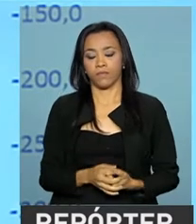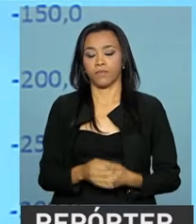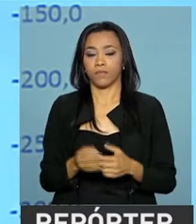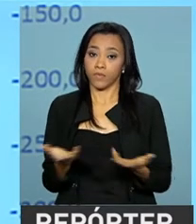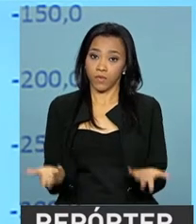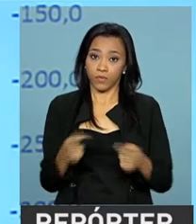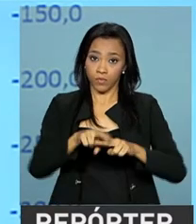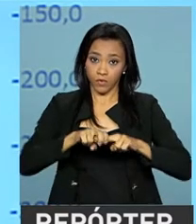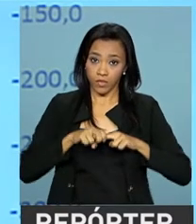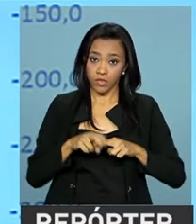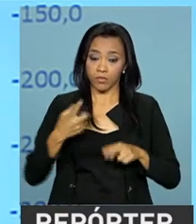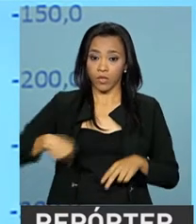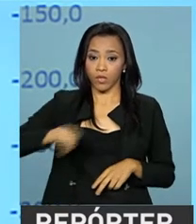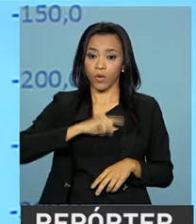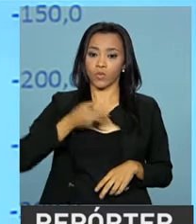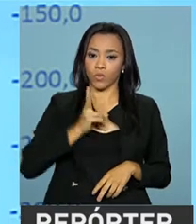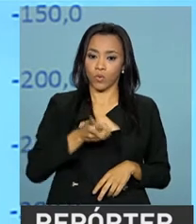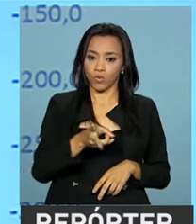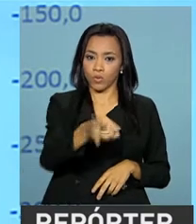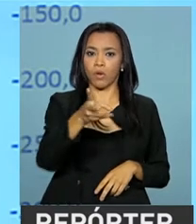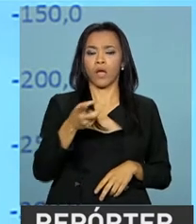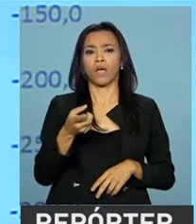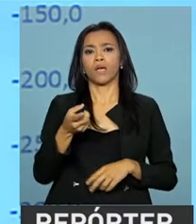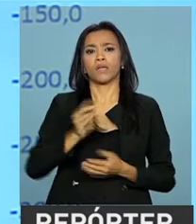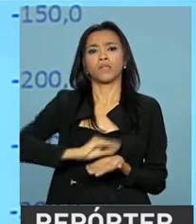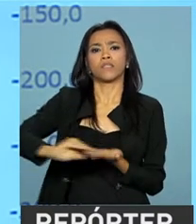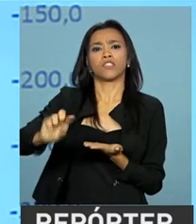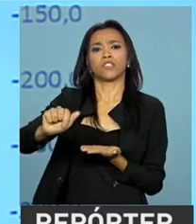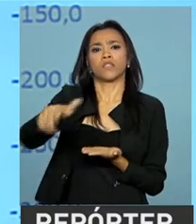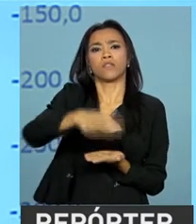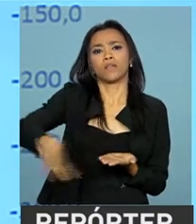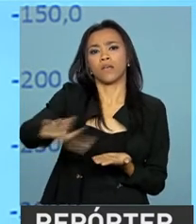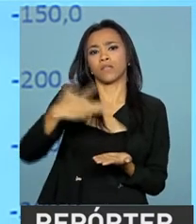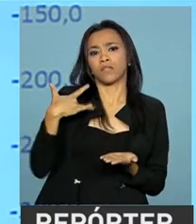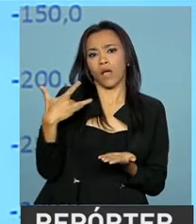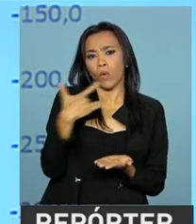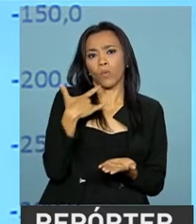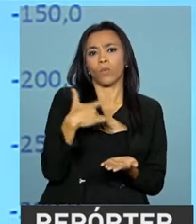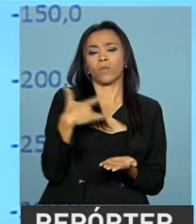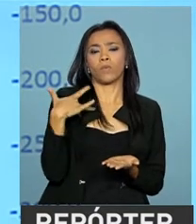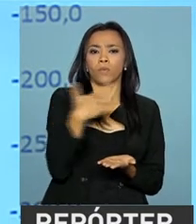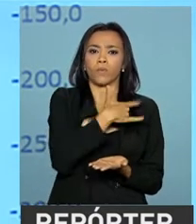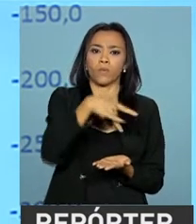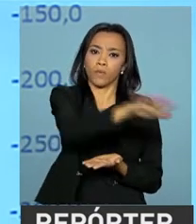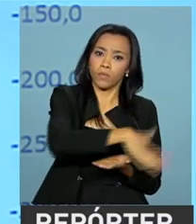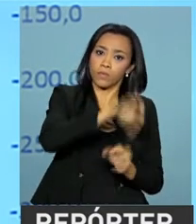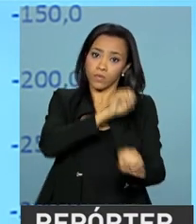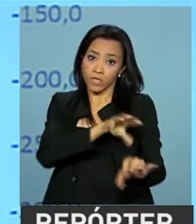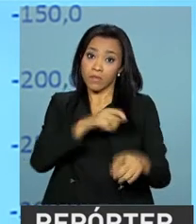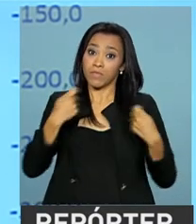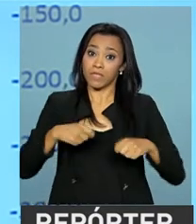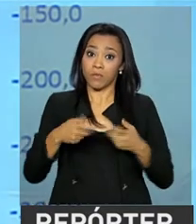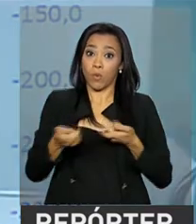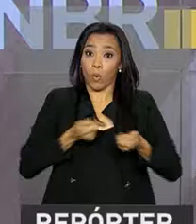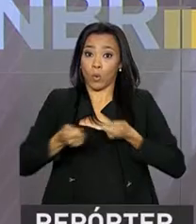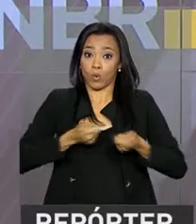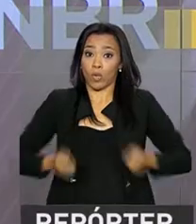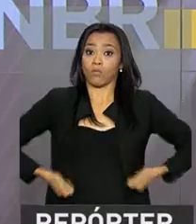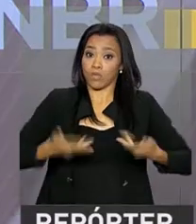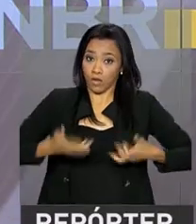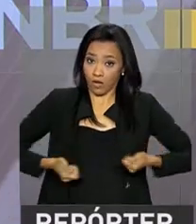58.73 continuar de fato vestindo saúde educação nós só estabilizar despesas a providência